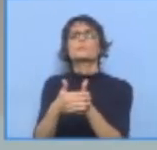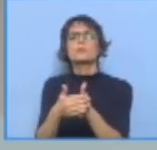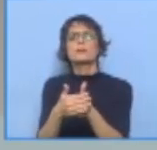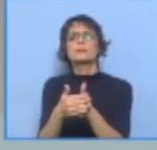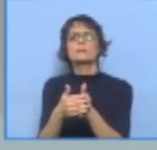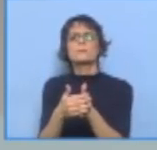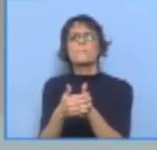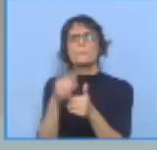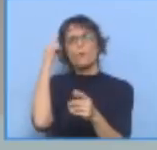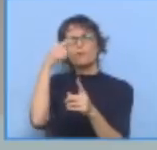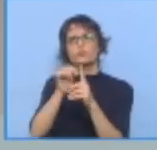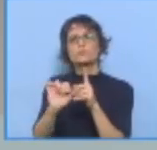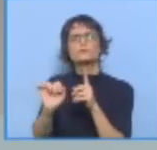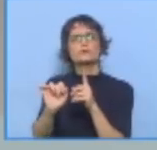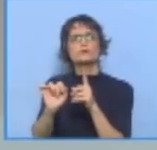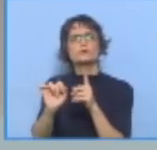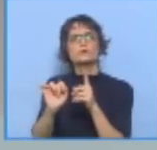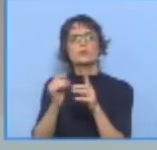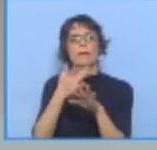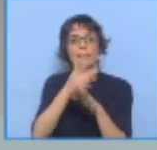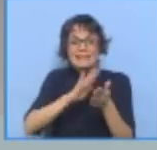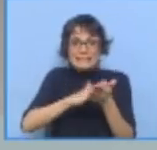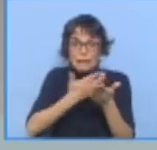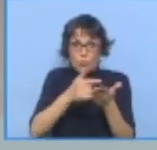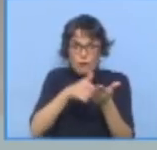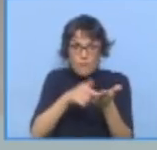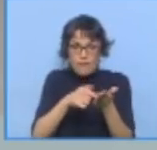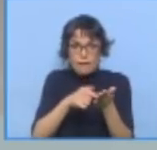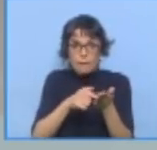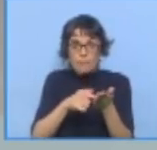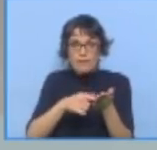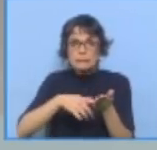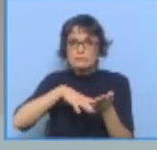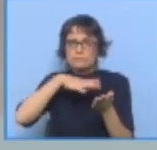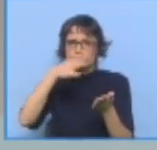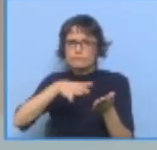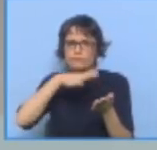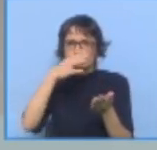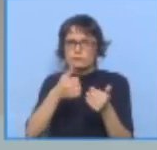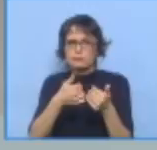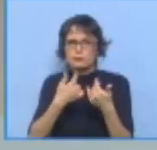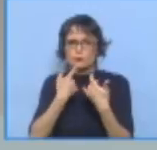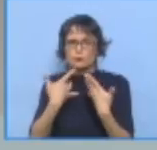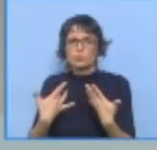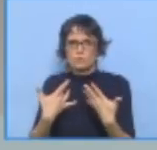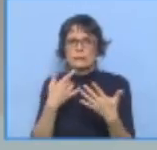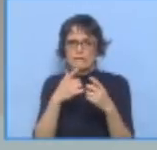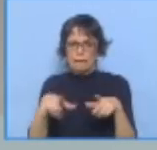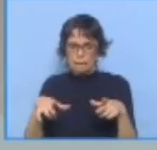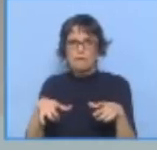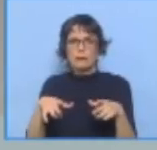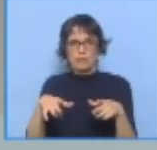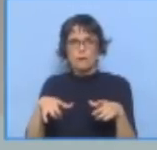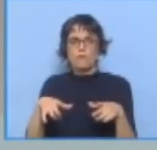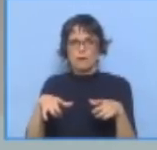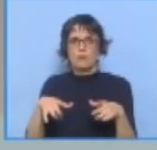objetivo exprimir nesta tradução tudo o que está nas línguas originais. Sim. E também de uma forma compreensível para os leitores e